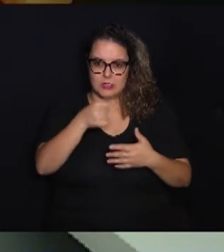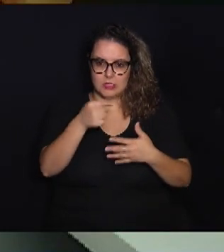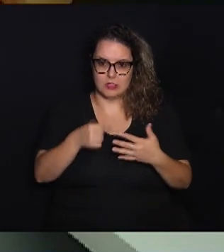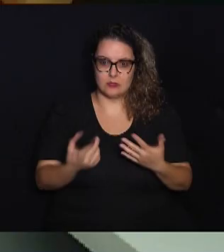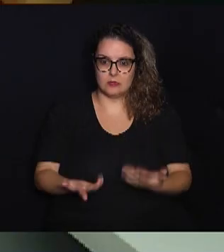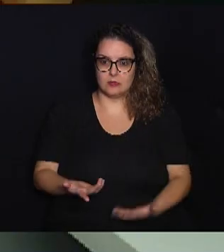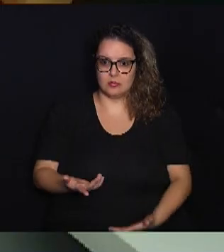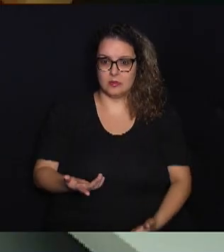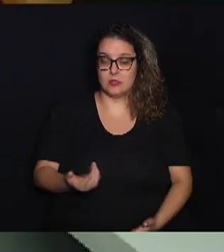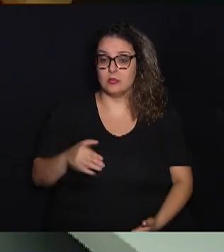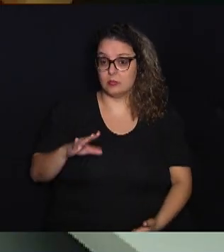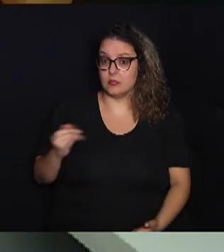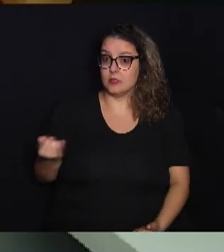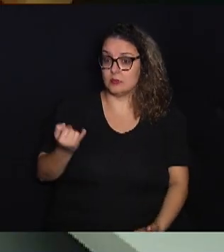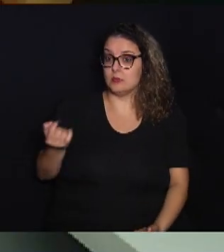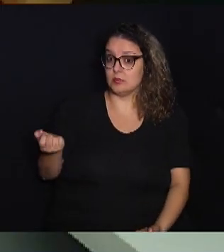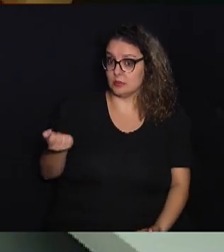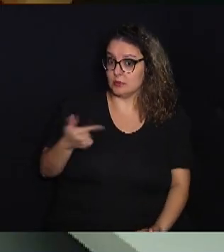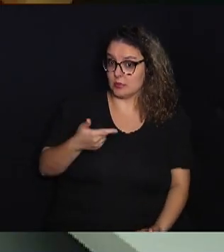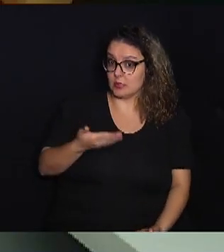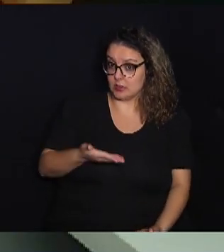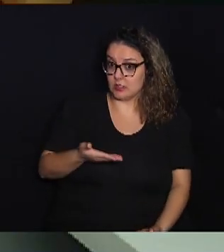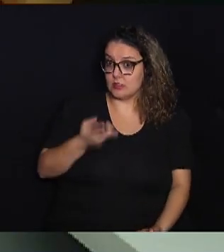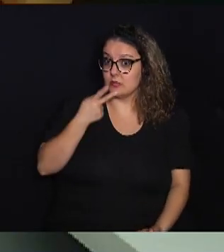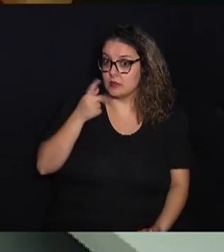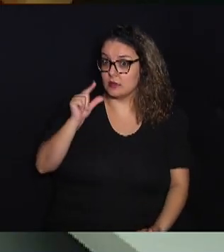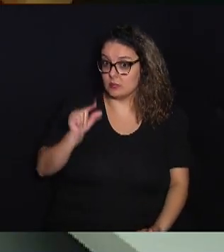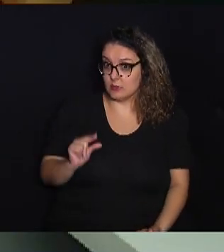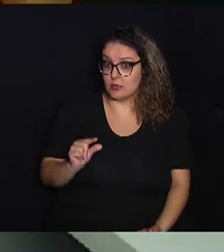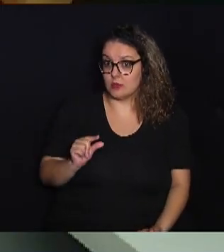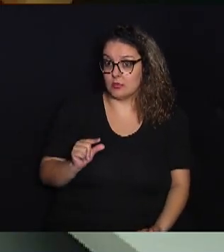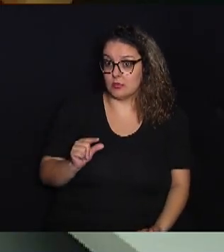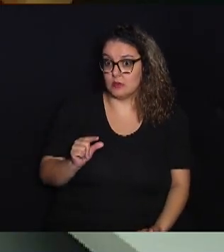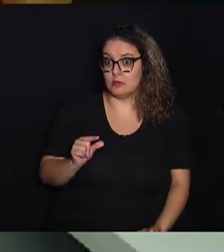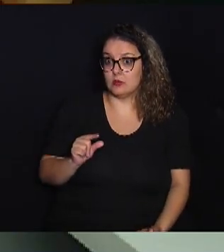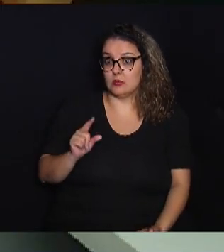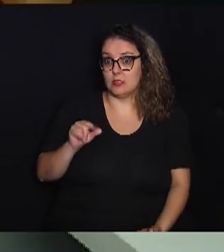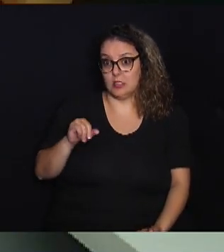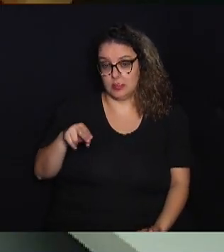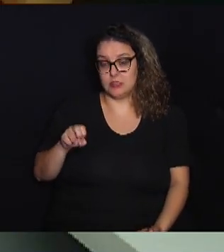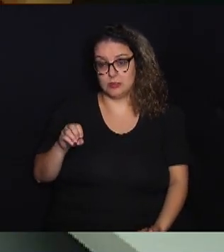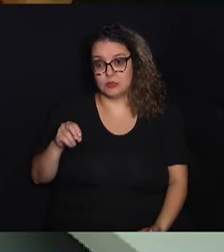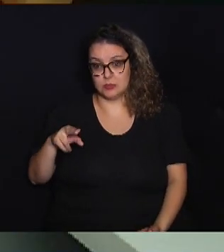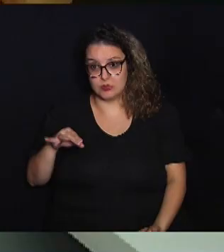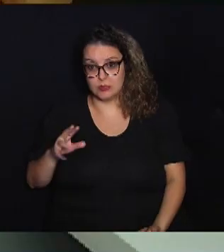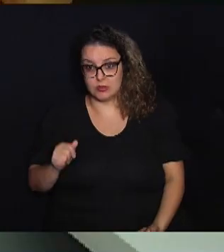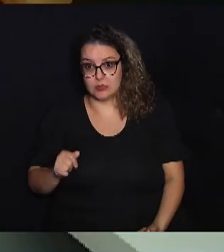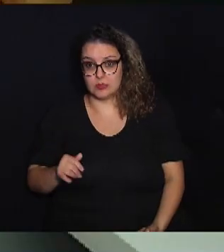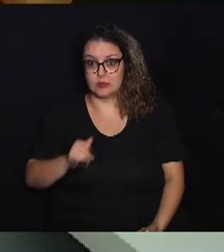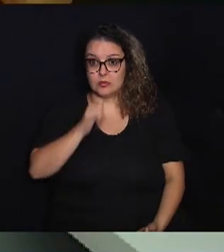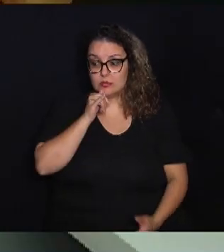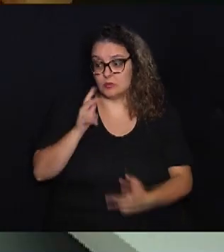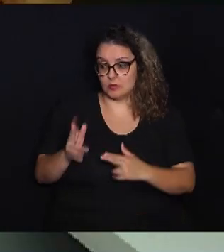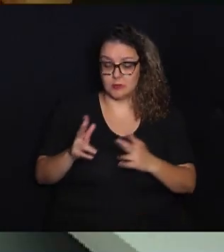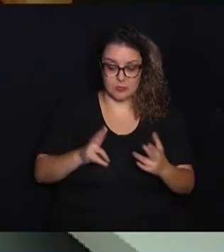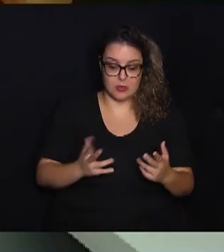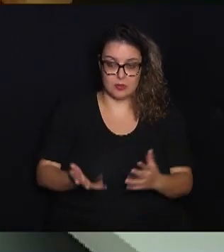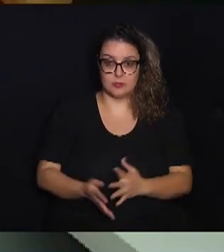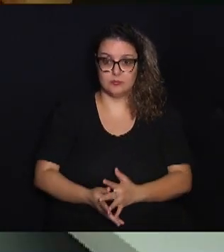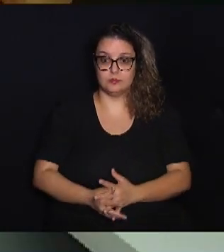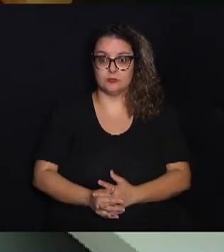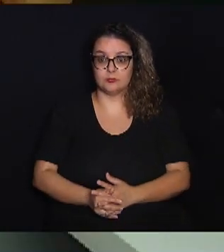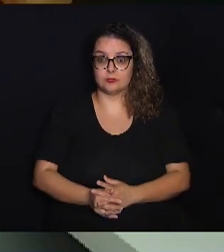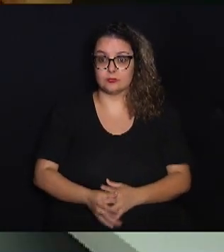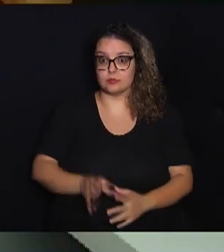E mais importante do que isso, que a gente fala pouco, mas a insônia, para ficar no mesmo exemplo, o